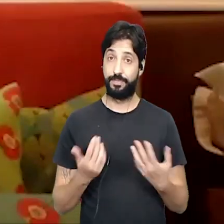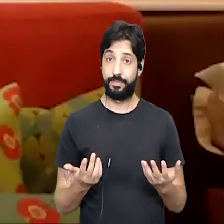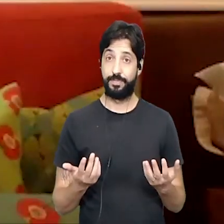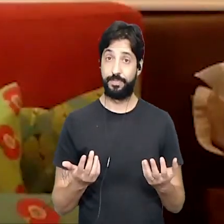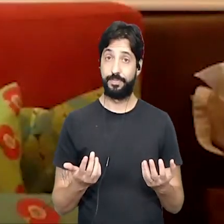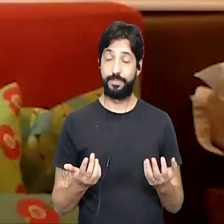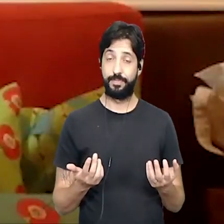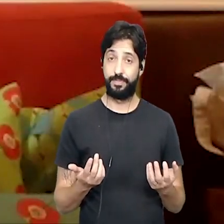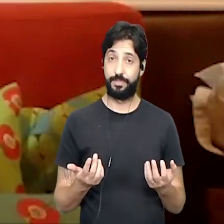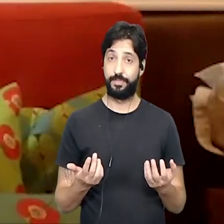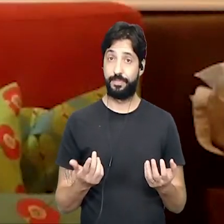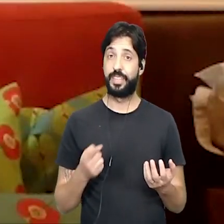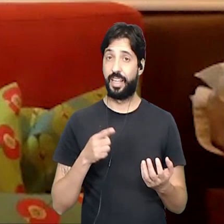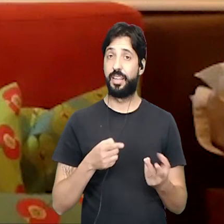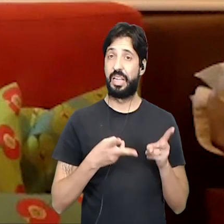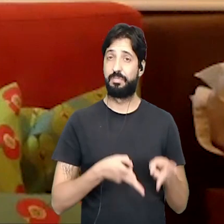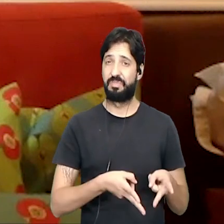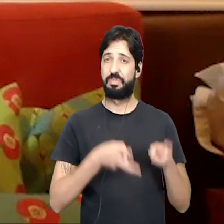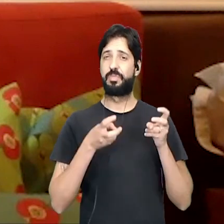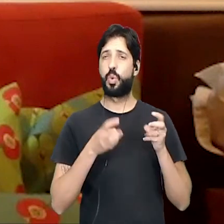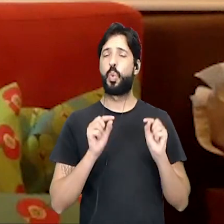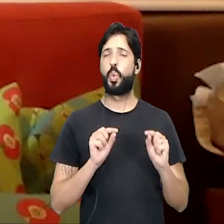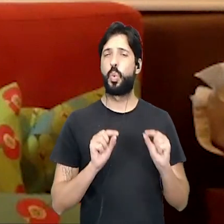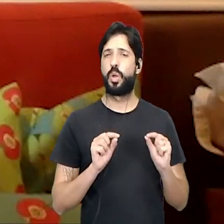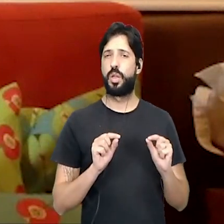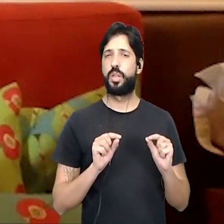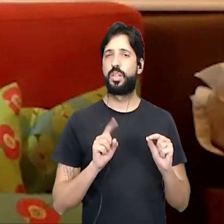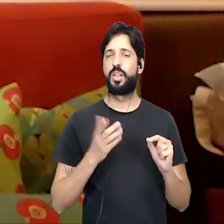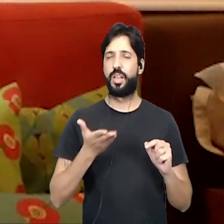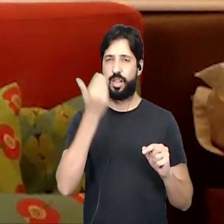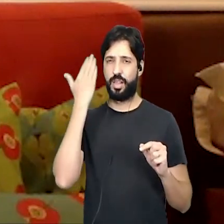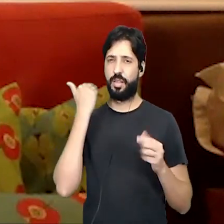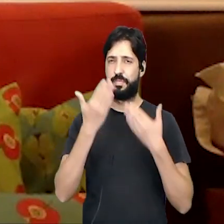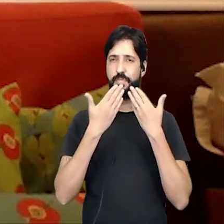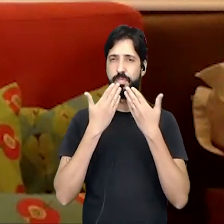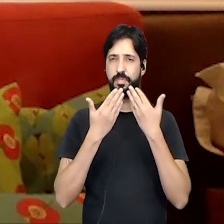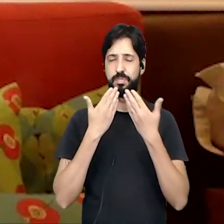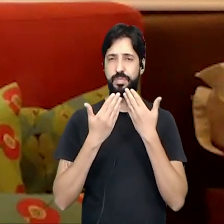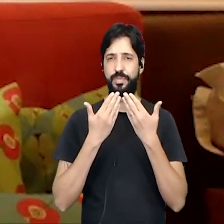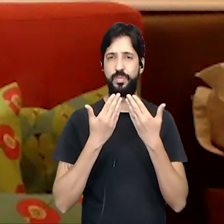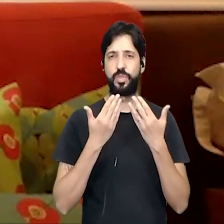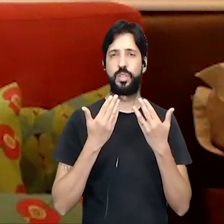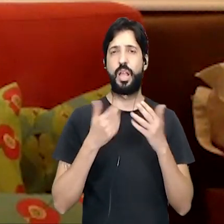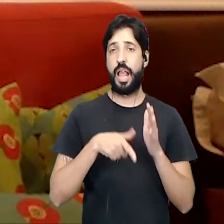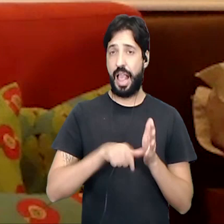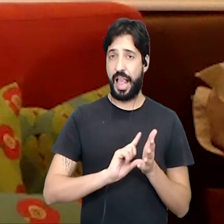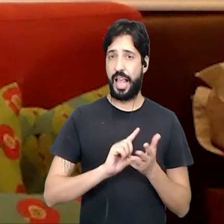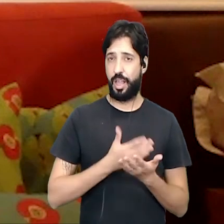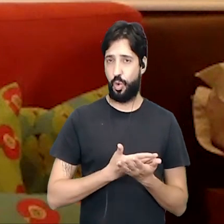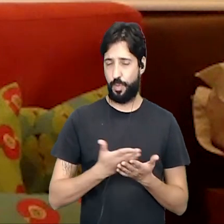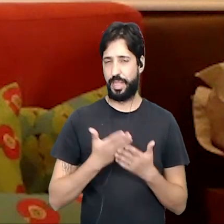É, acho que a gente resgata aqui também um pouco do que a gente estava